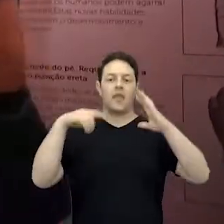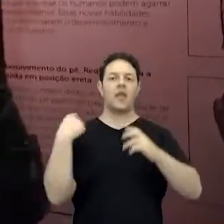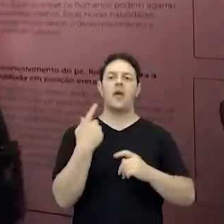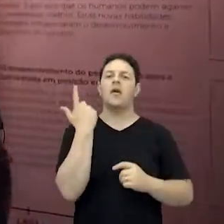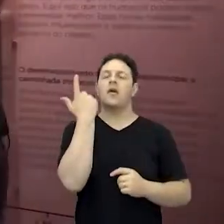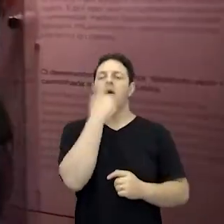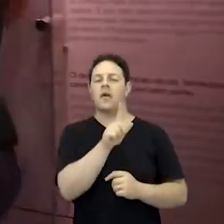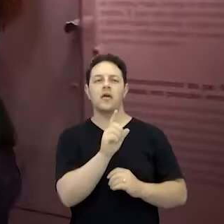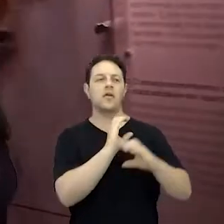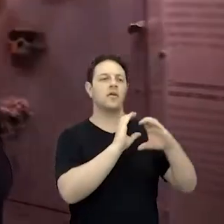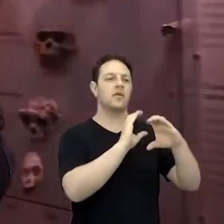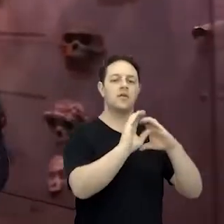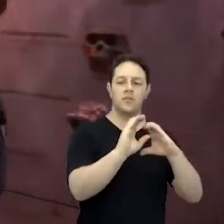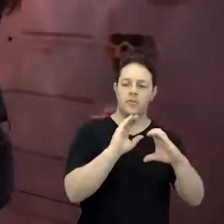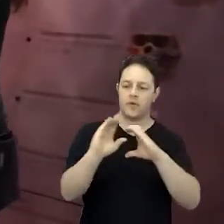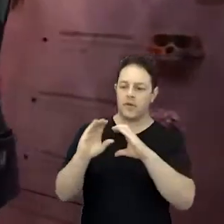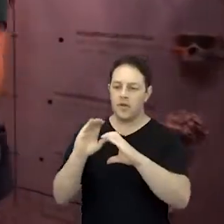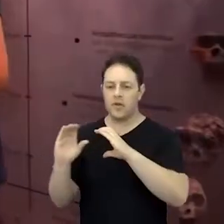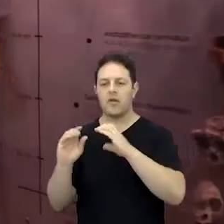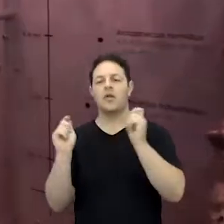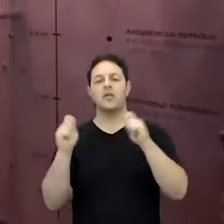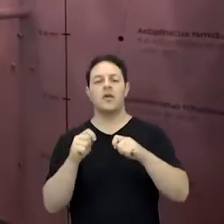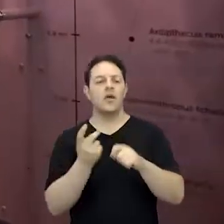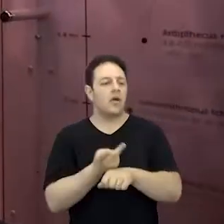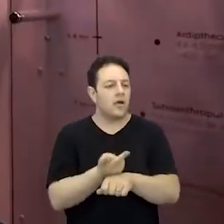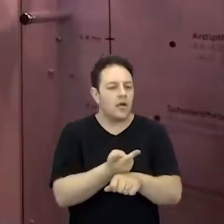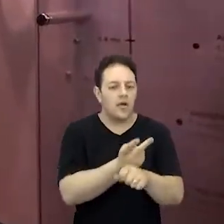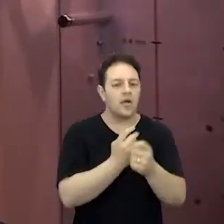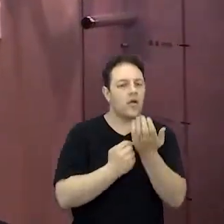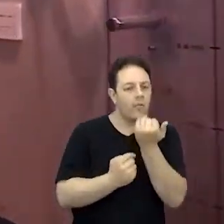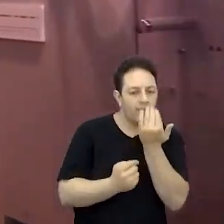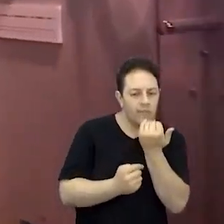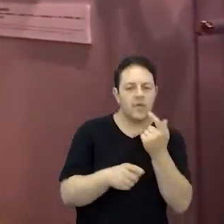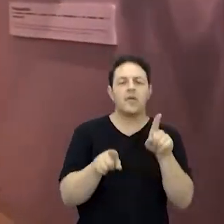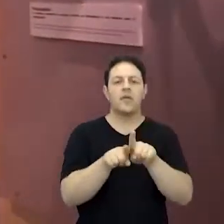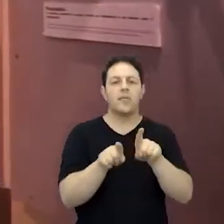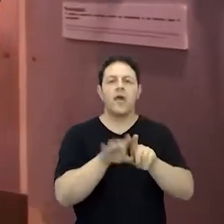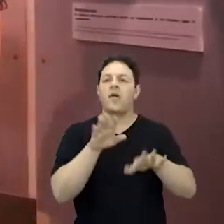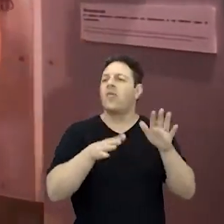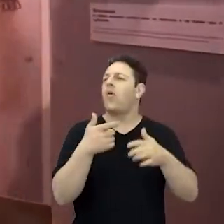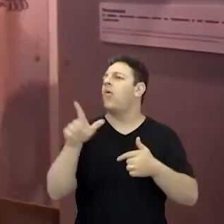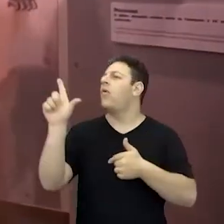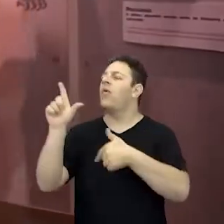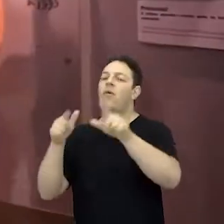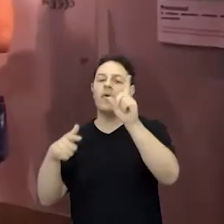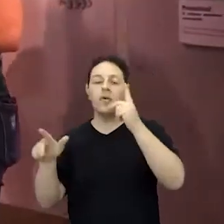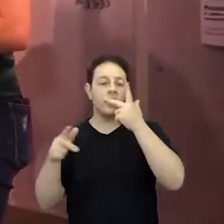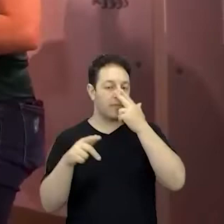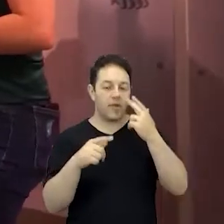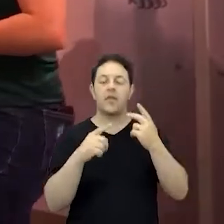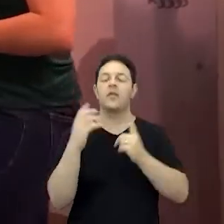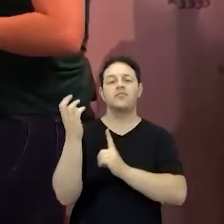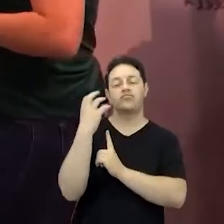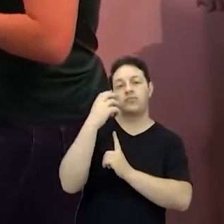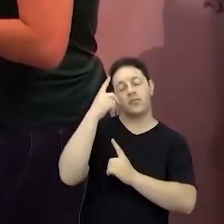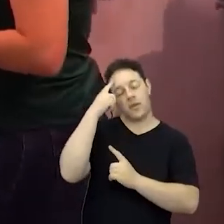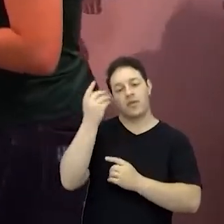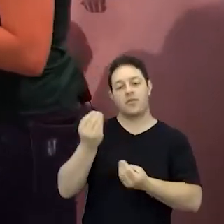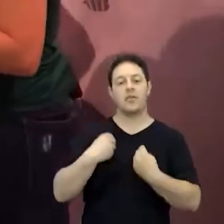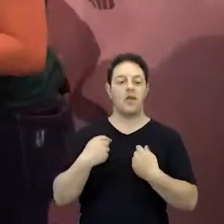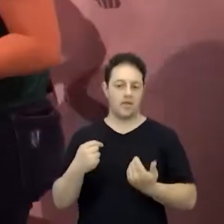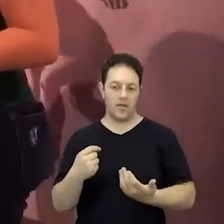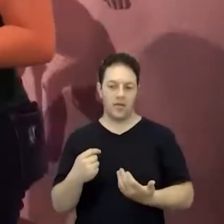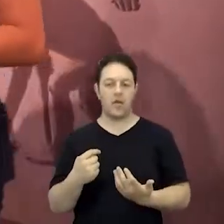se comunicar comédia de procurar alimento de se dispersar por aí tudo isso foi influenciado muito